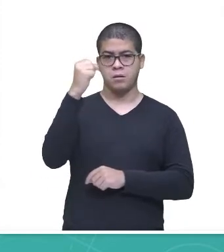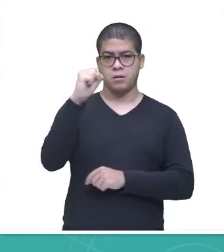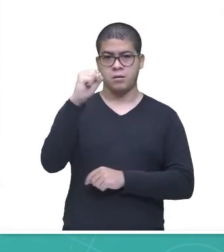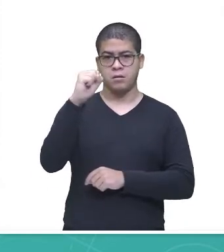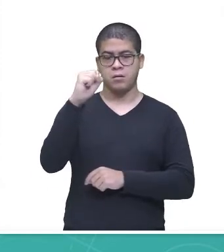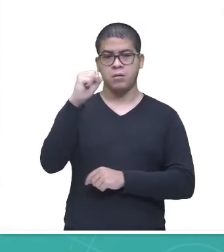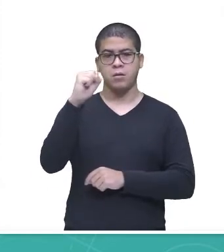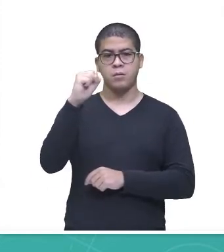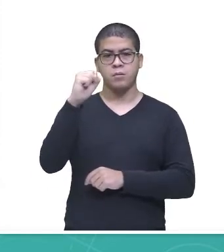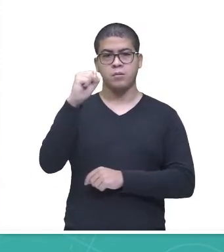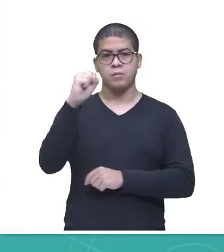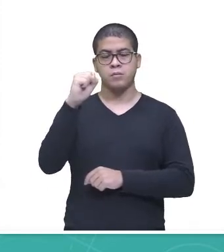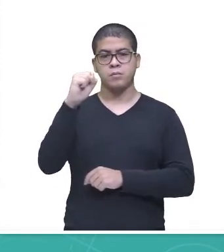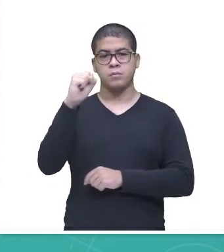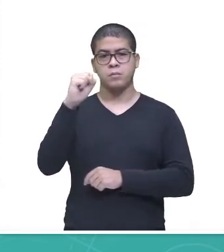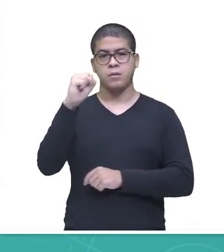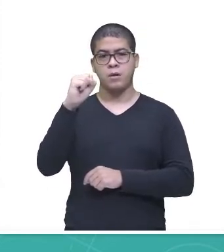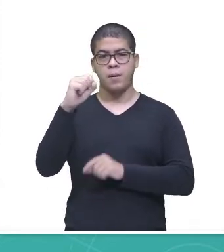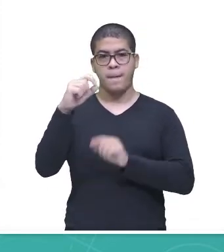8